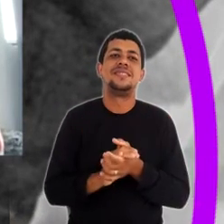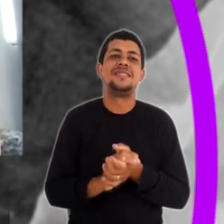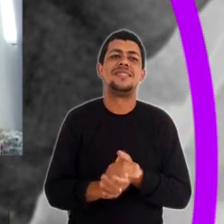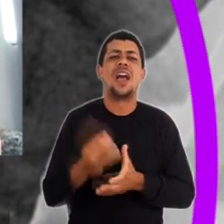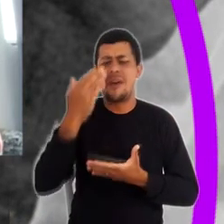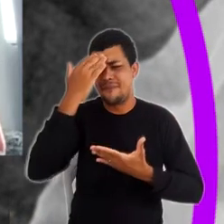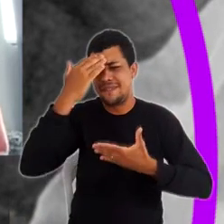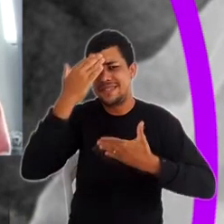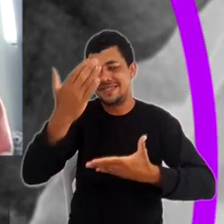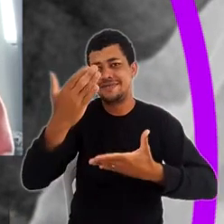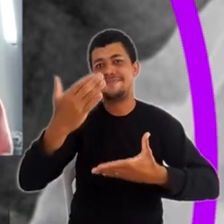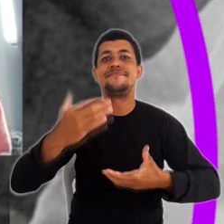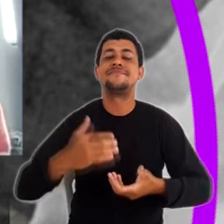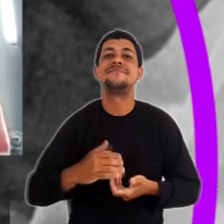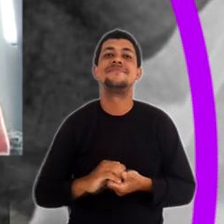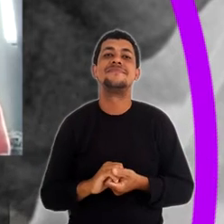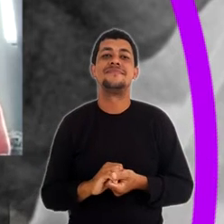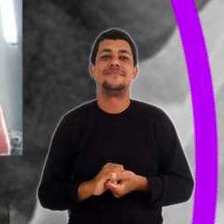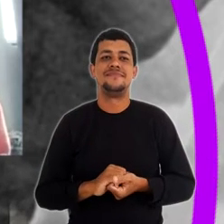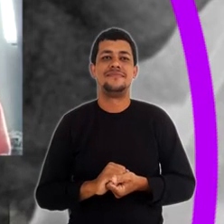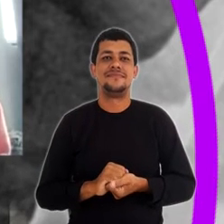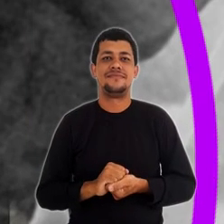Muito obrigada.